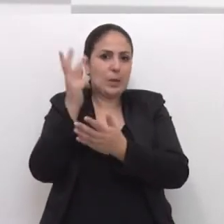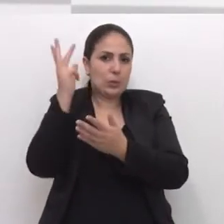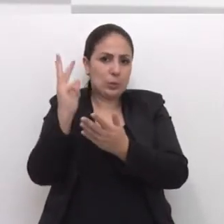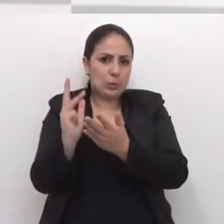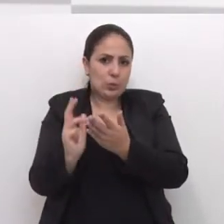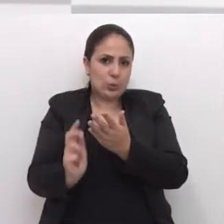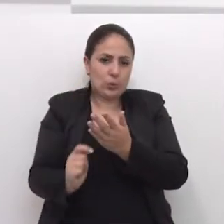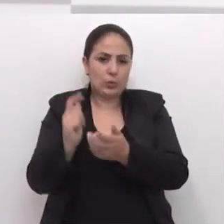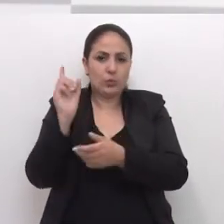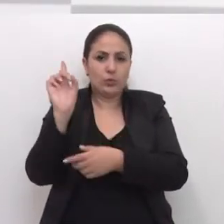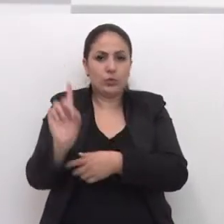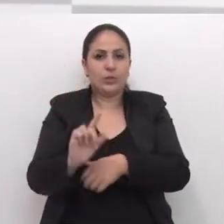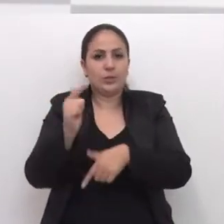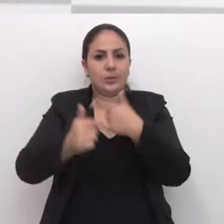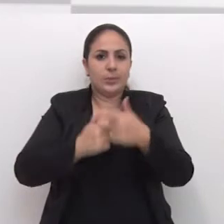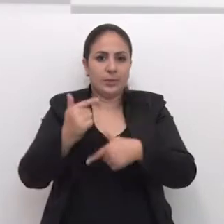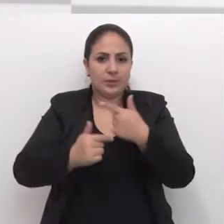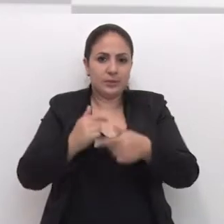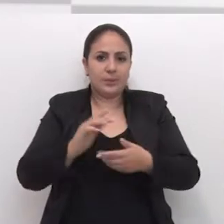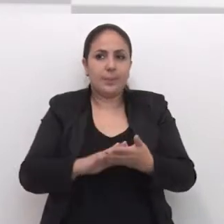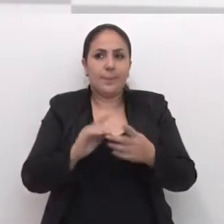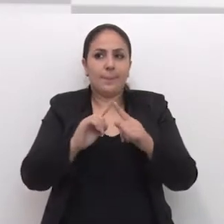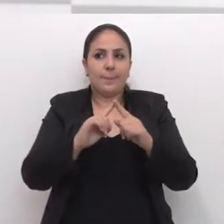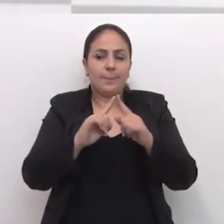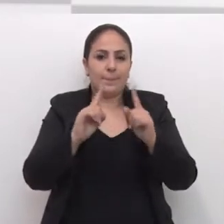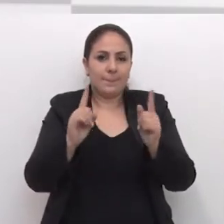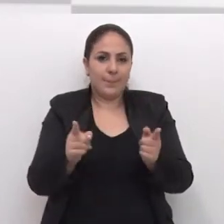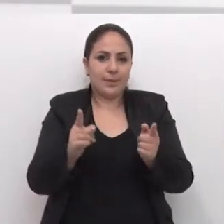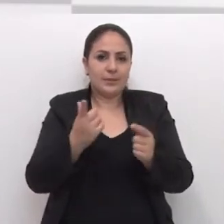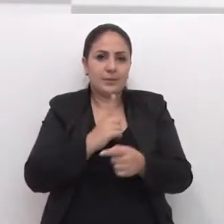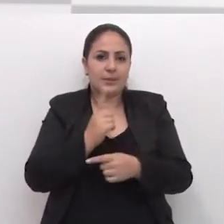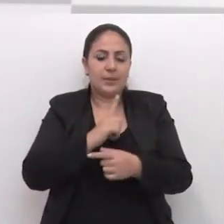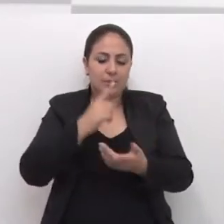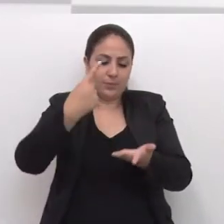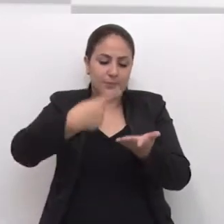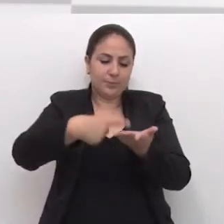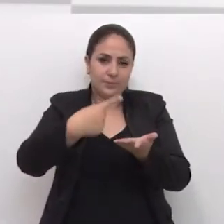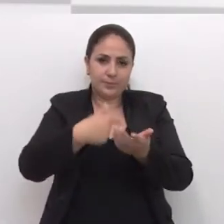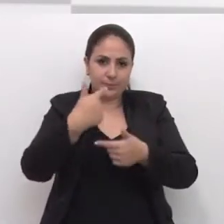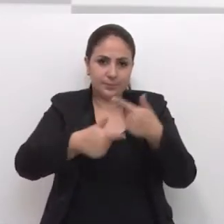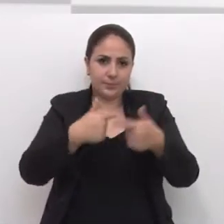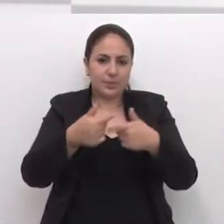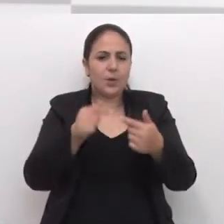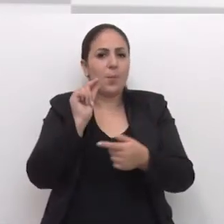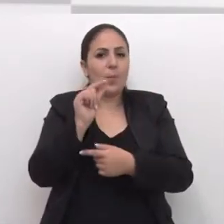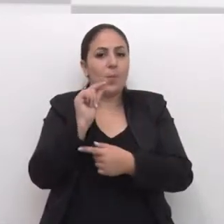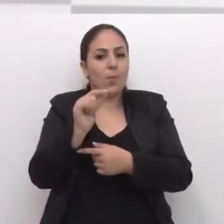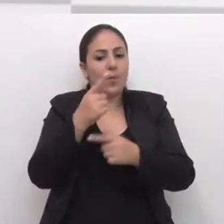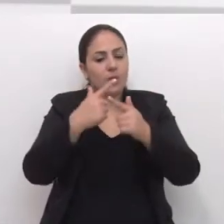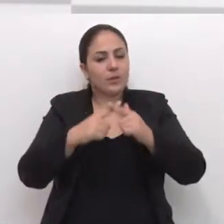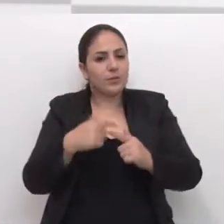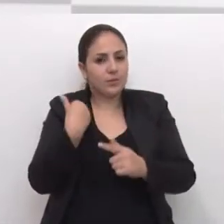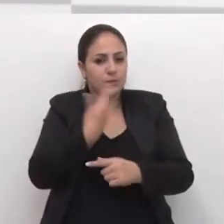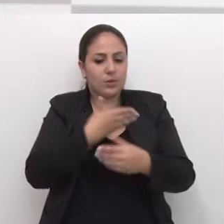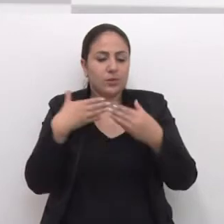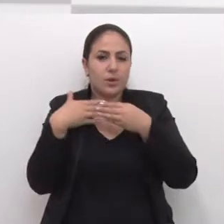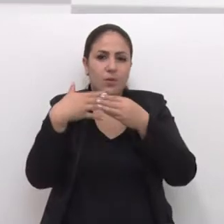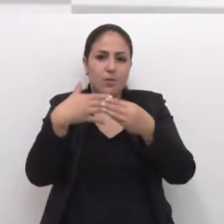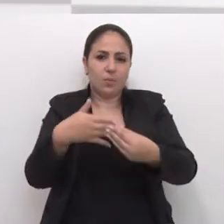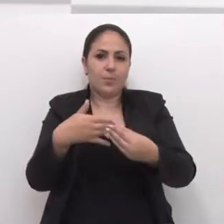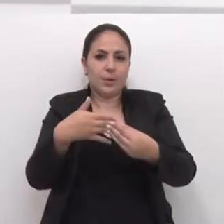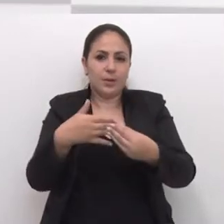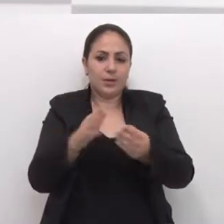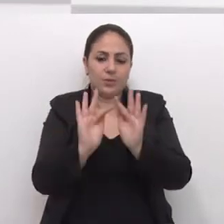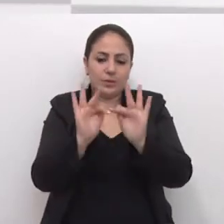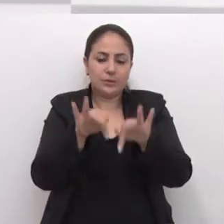arcar com todos os direitos trabalhistas dos trabalhadores e honrar com os compromissos com esses trabalhadores. Não são poucas as vezes que a gente